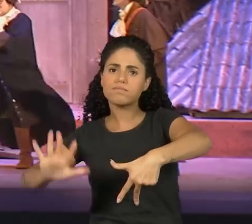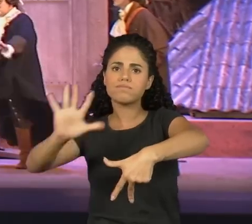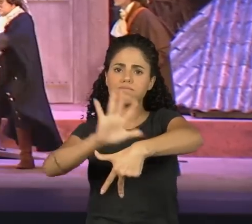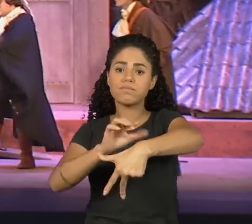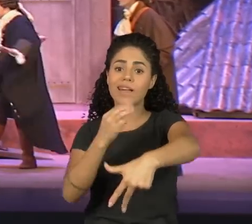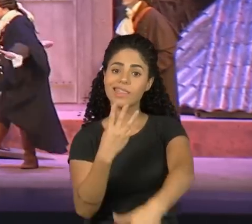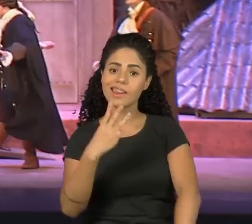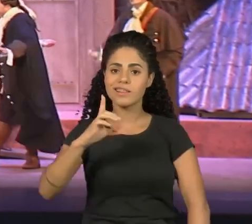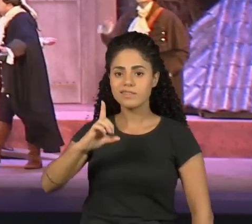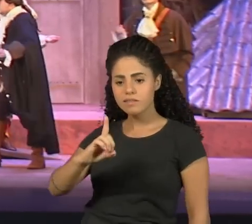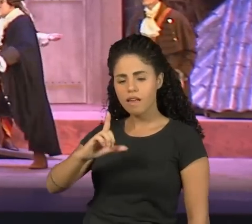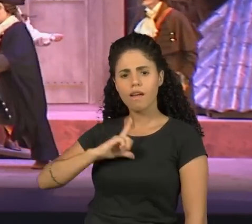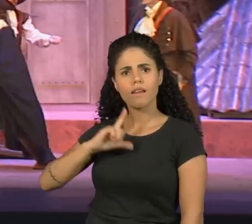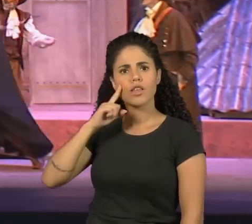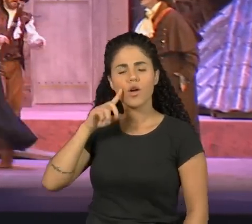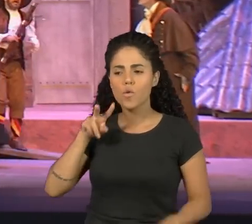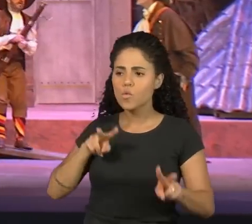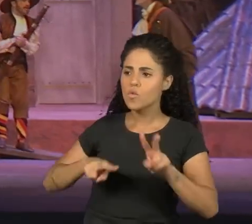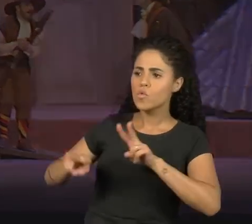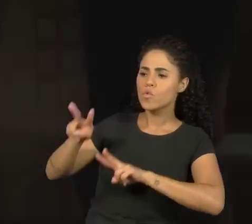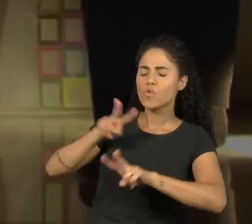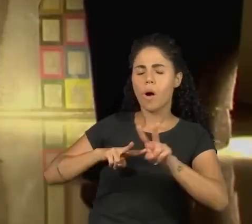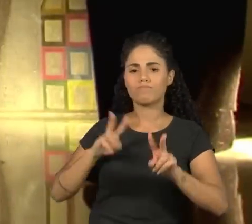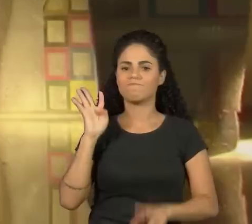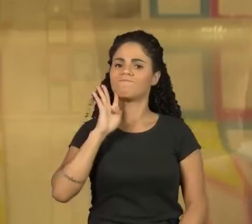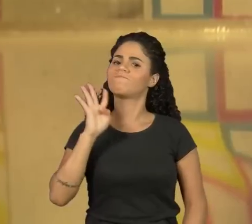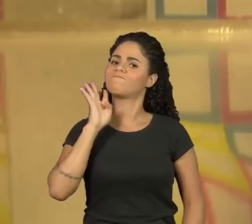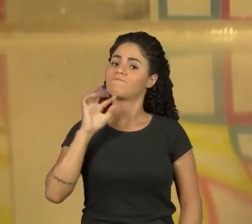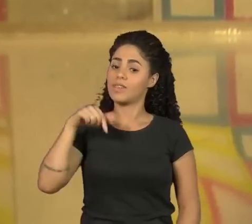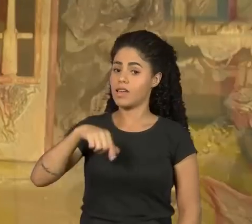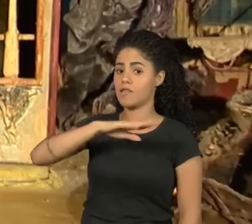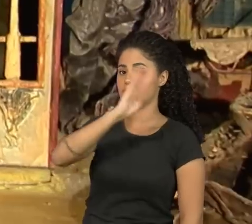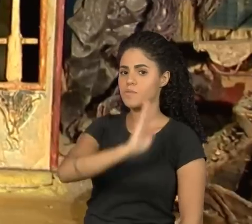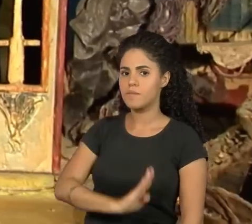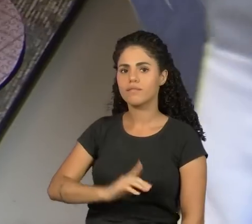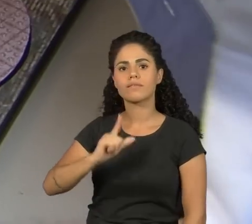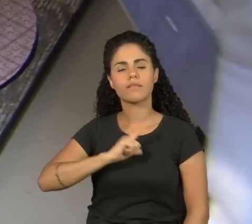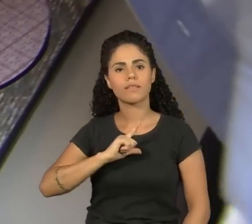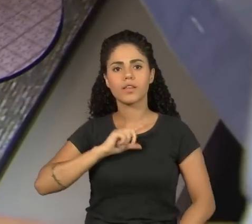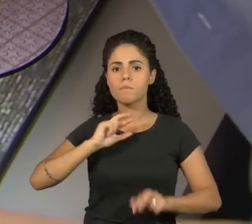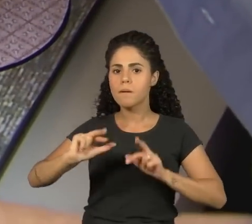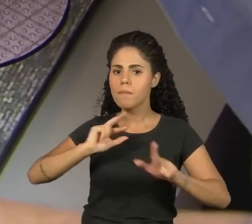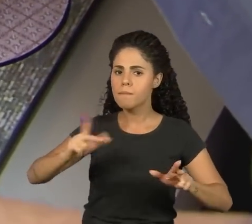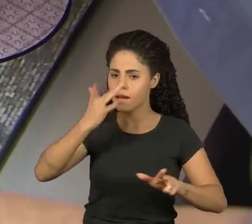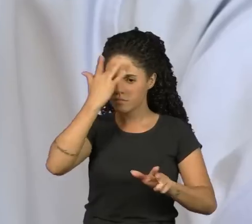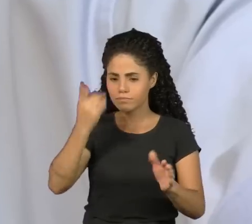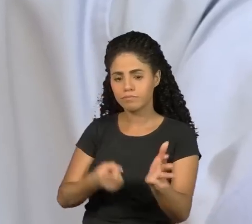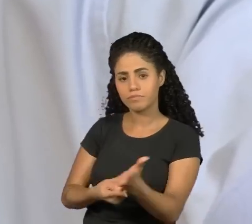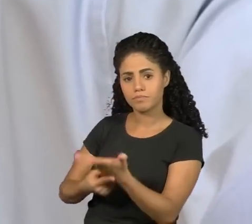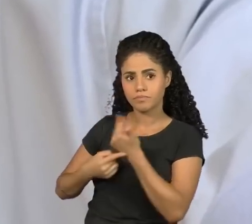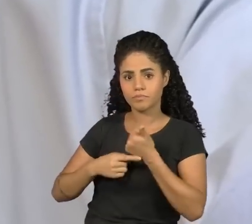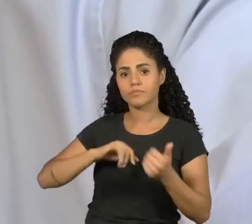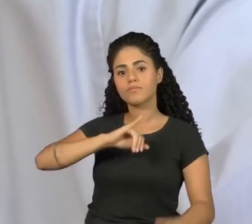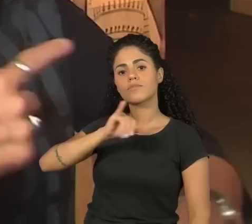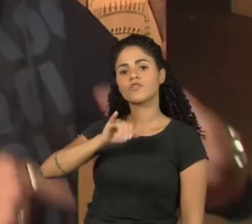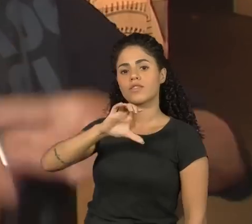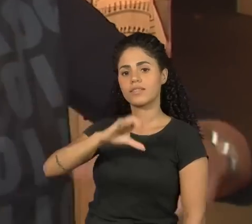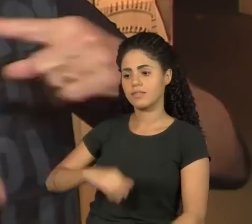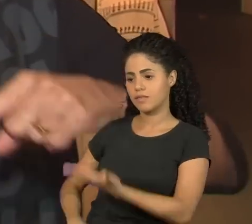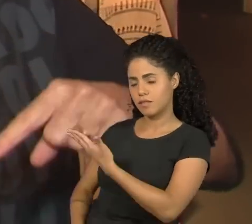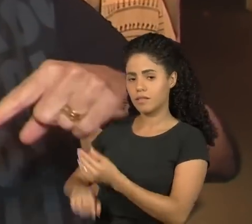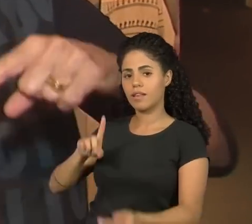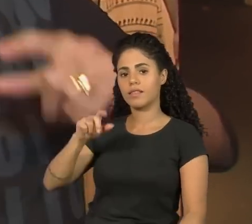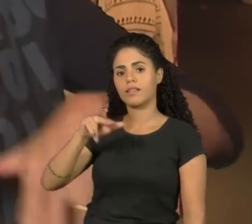as possibilidades da expressão artística. No Brasil, expoentes da arte como J.C. Cerrone,